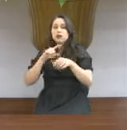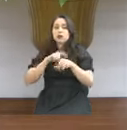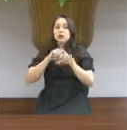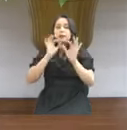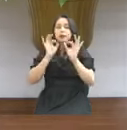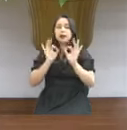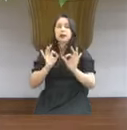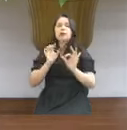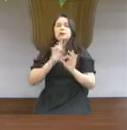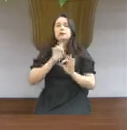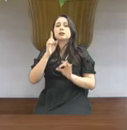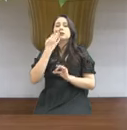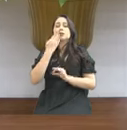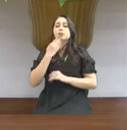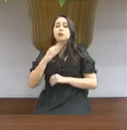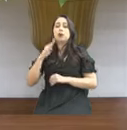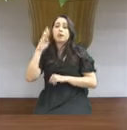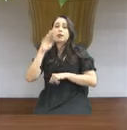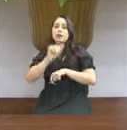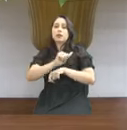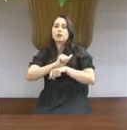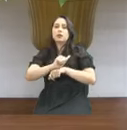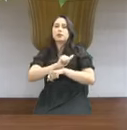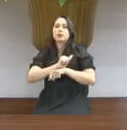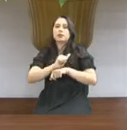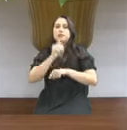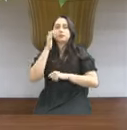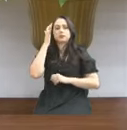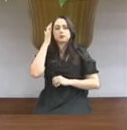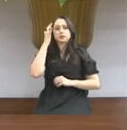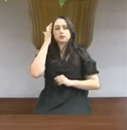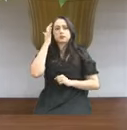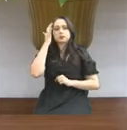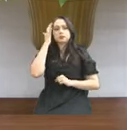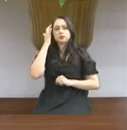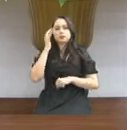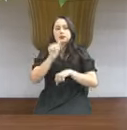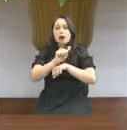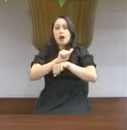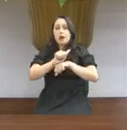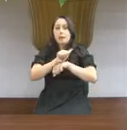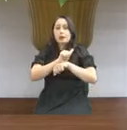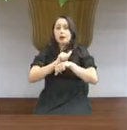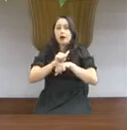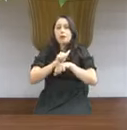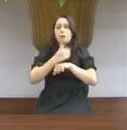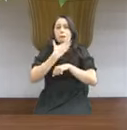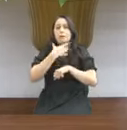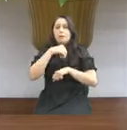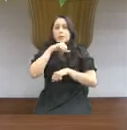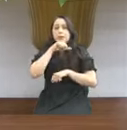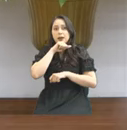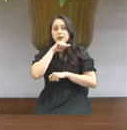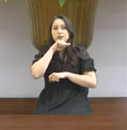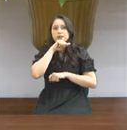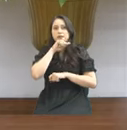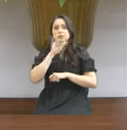Deus fez uma promessa a Abraão, que o mesmo seria pai de uma grande